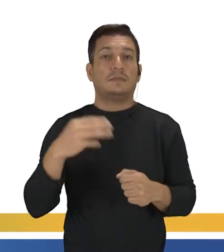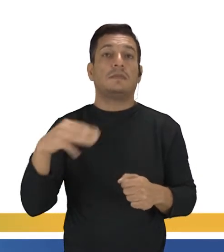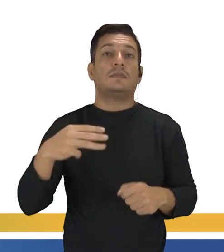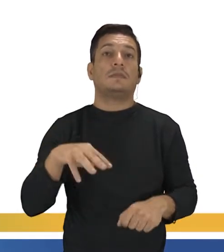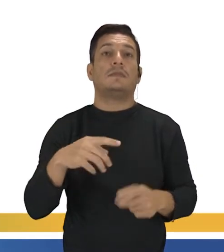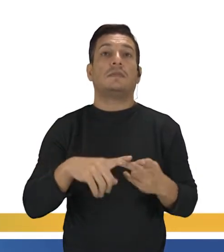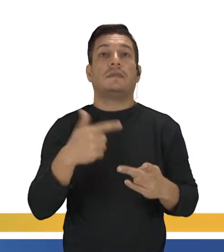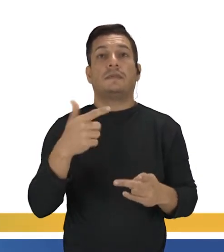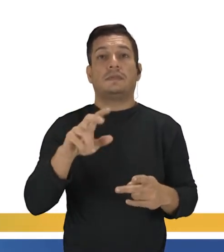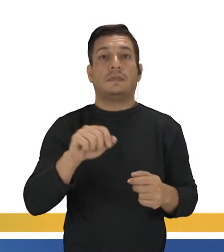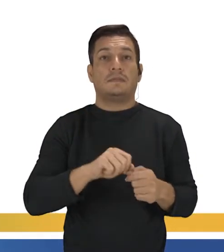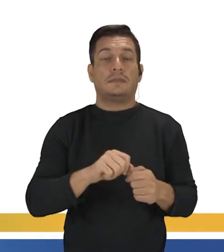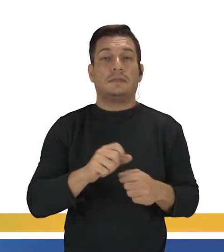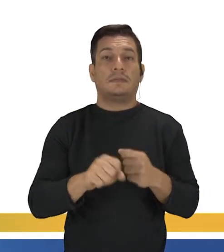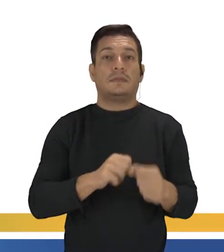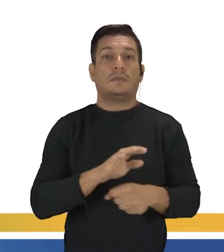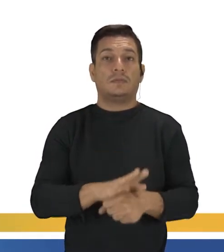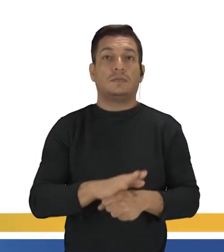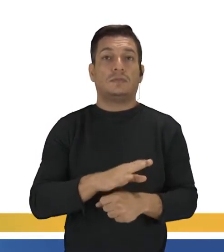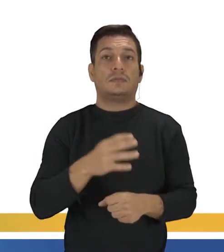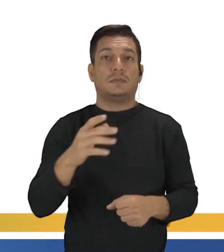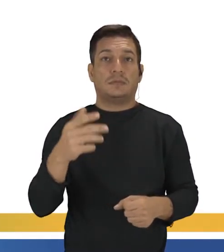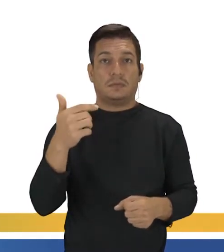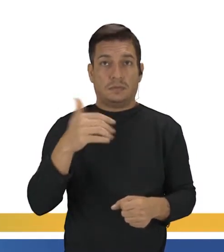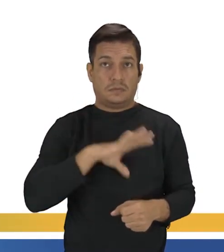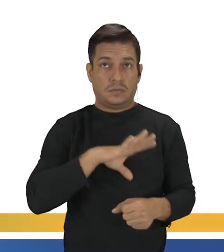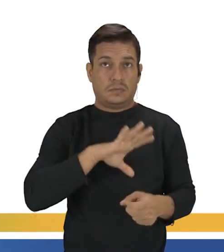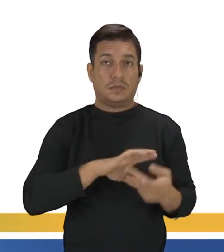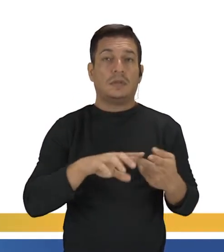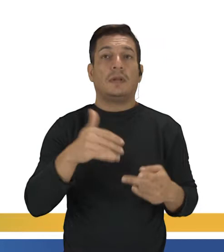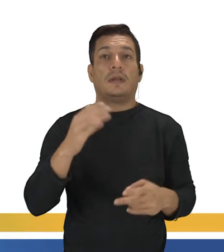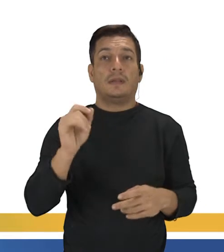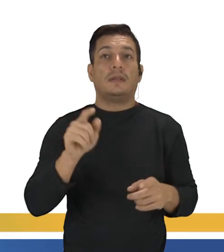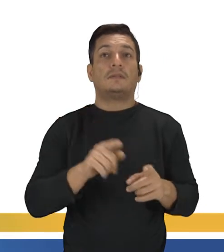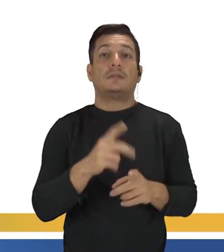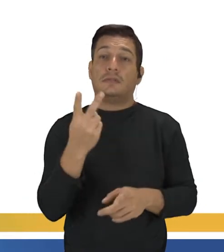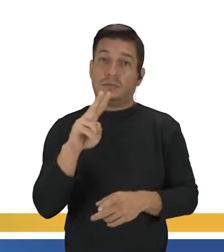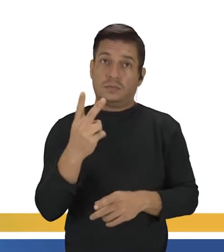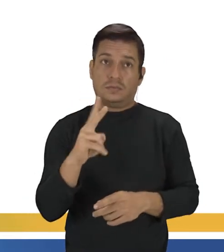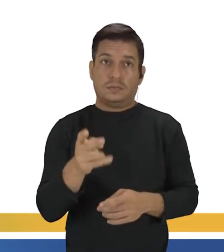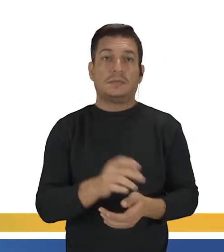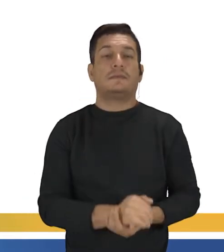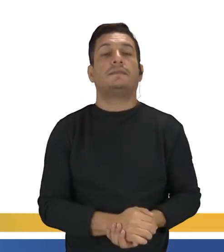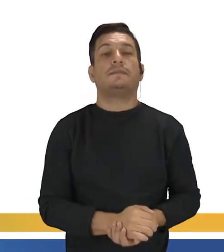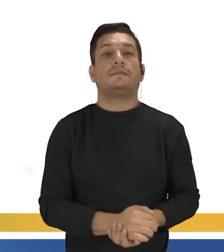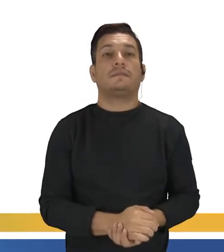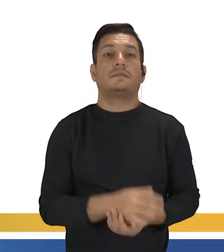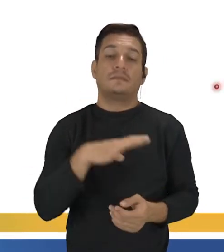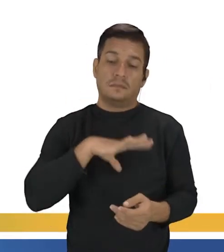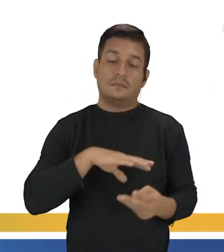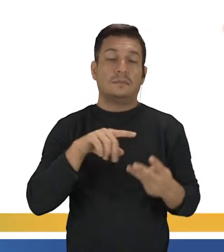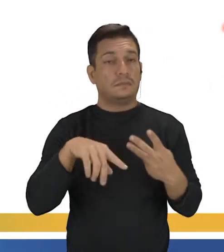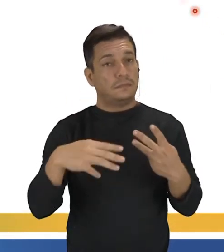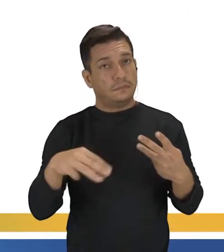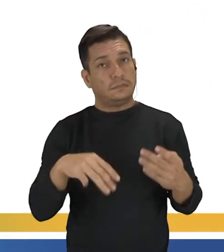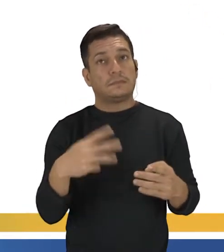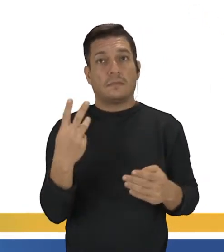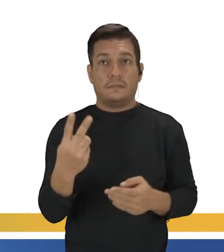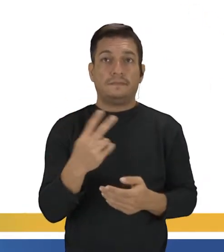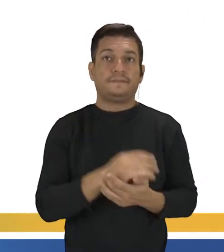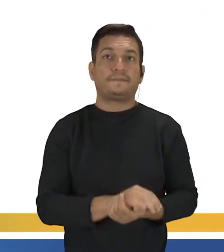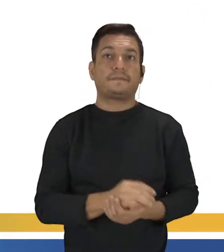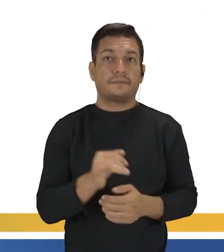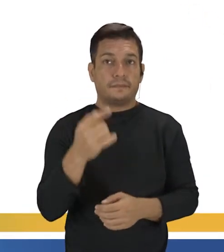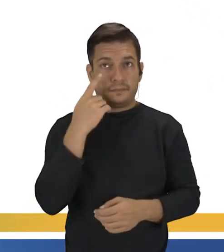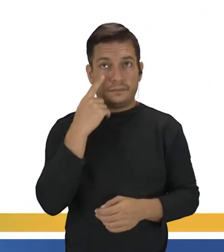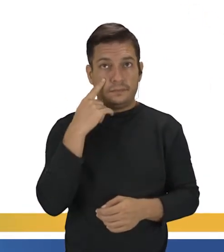matemática, 25 fizeram reforço em português e 10 fizeram reforço nas duas. Tá? Se você prestar bem atenção,